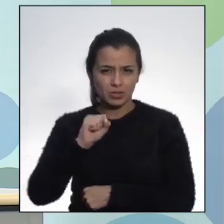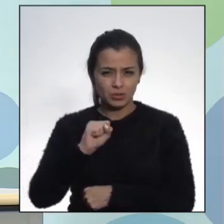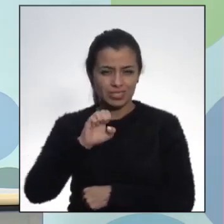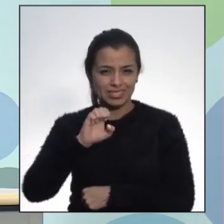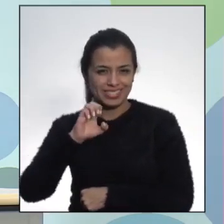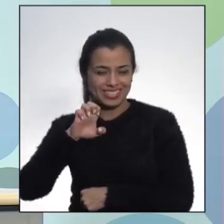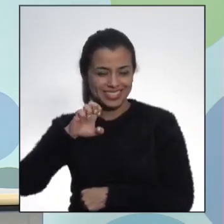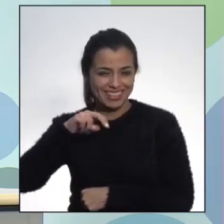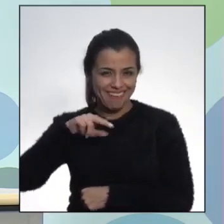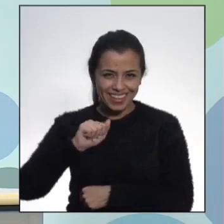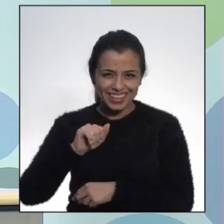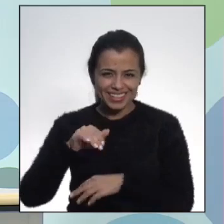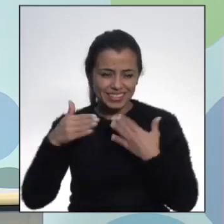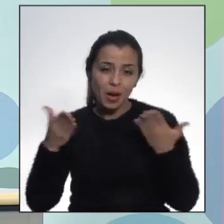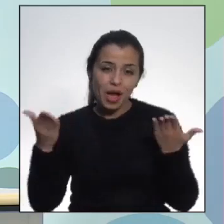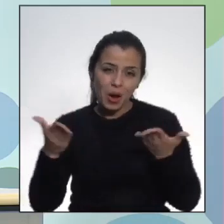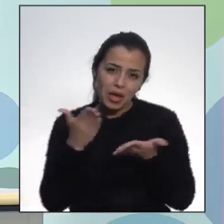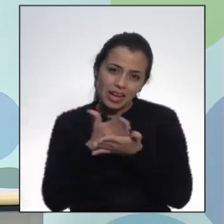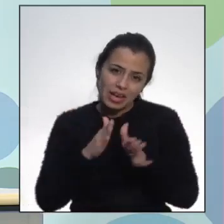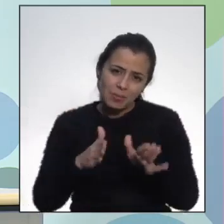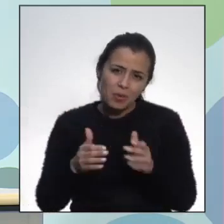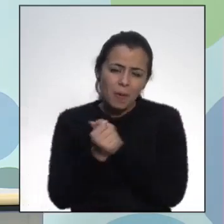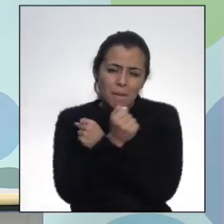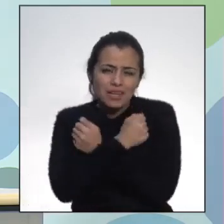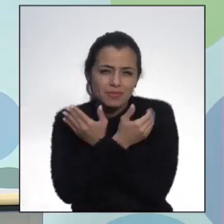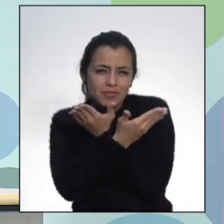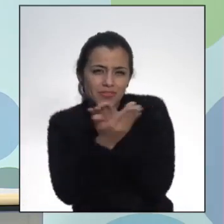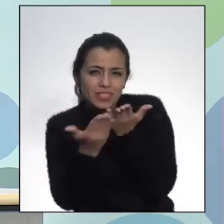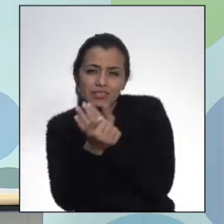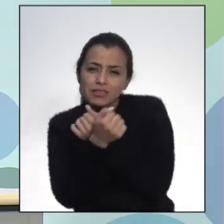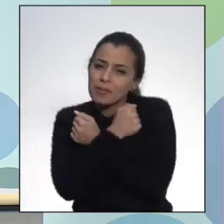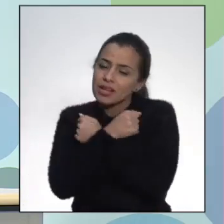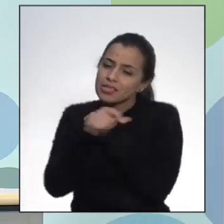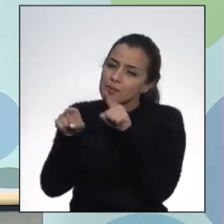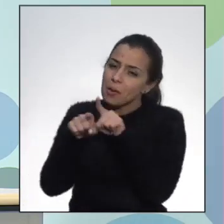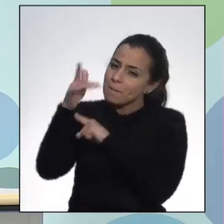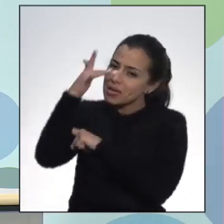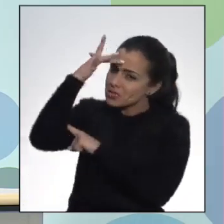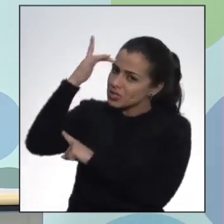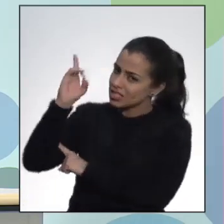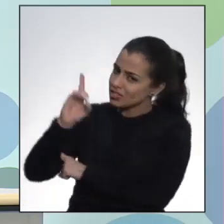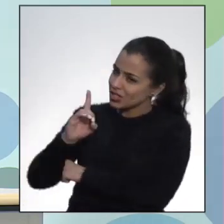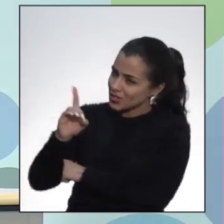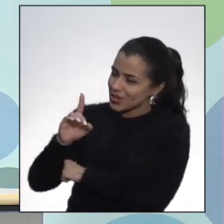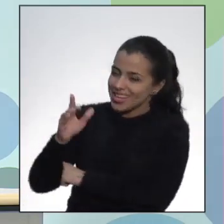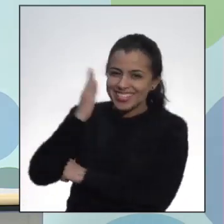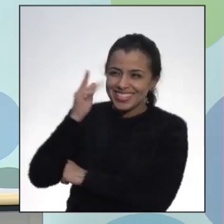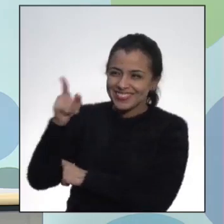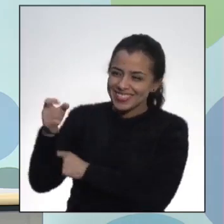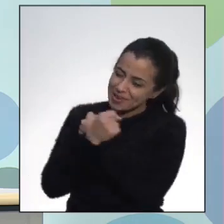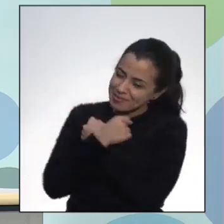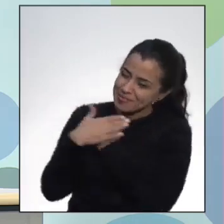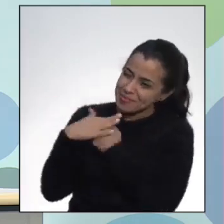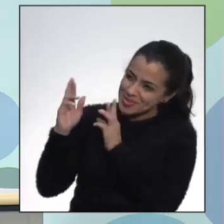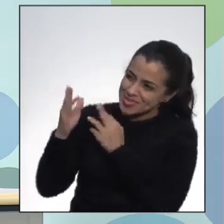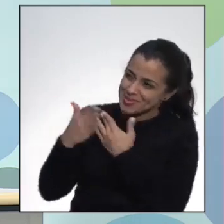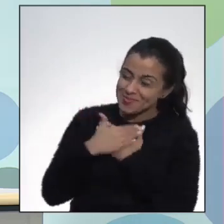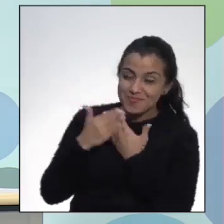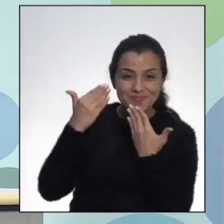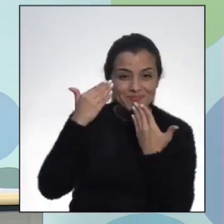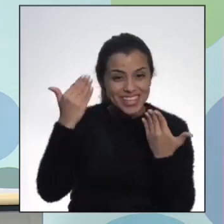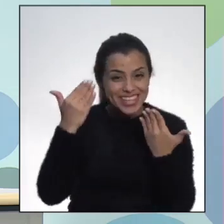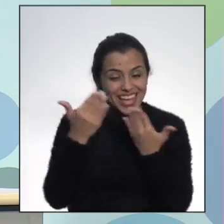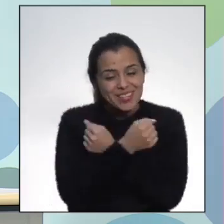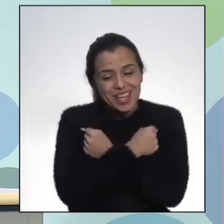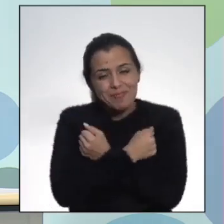todos vocês, um abraço especial para o pessoal da diretoria Guarulhos Sul, né, que está aí mandando um abraço para mim, e eu sei que vocês estão aí torcendo por mim. Um grande abraço